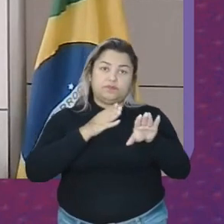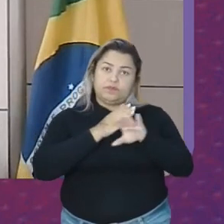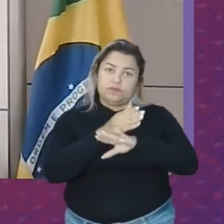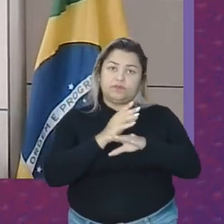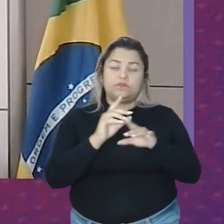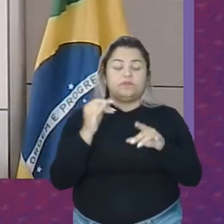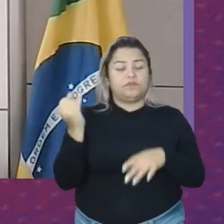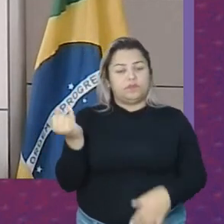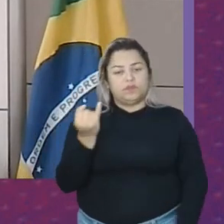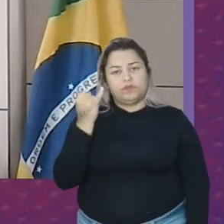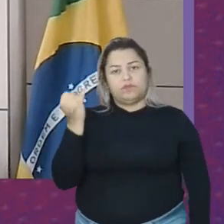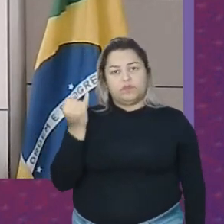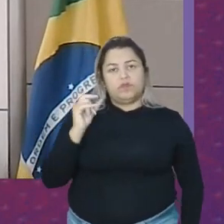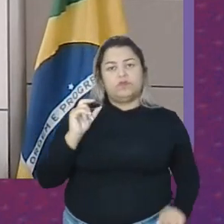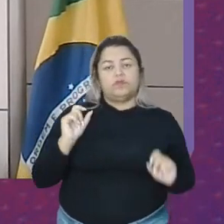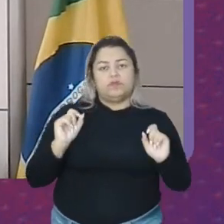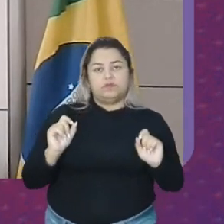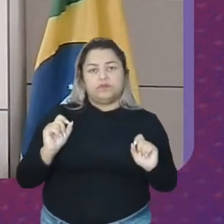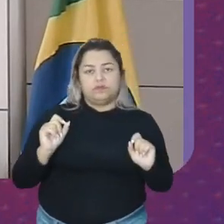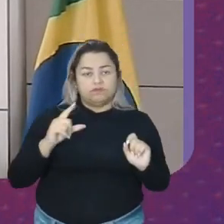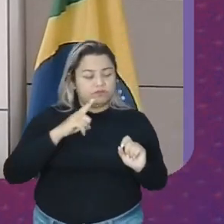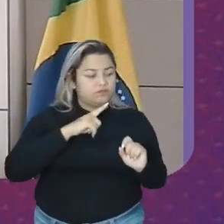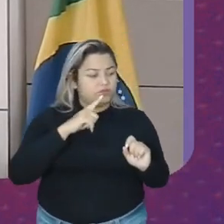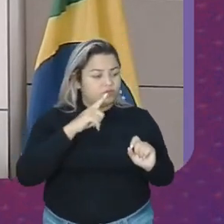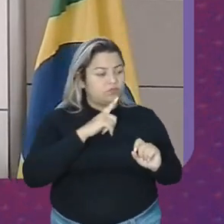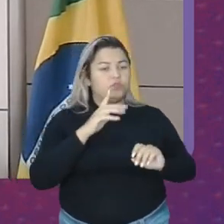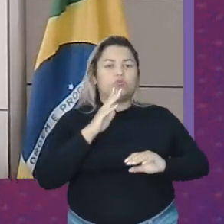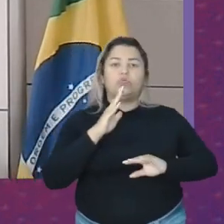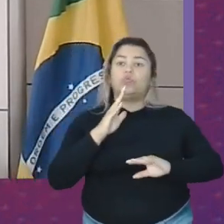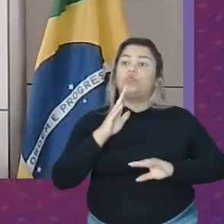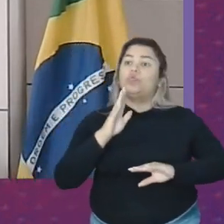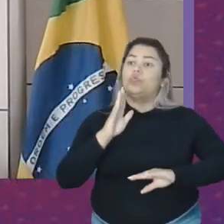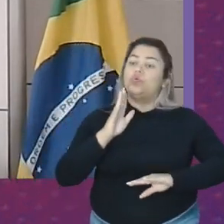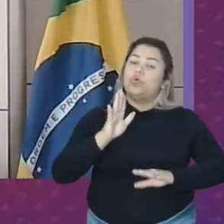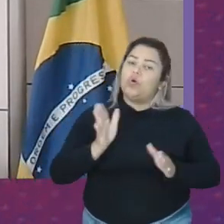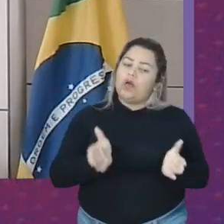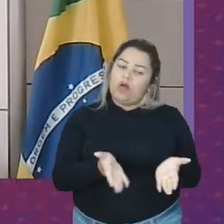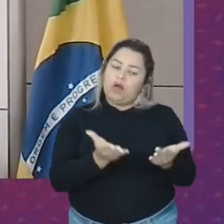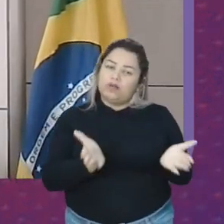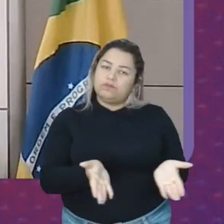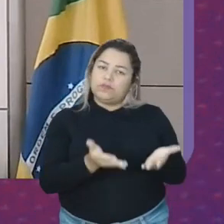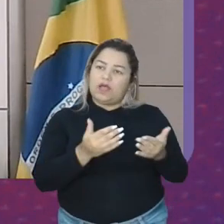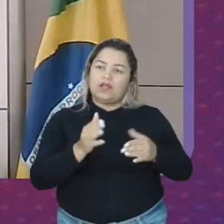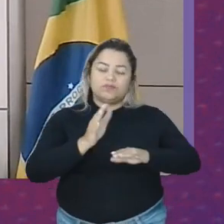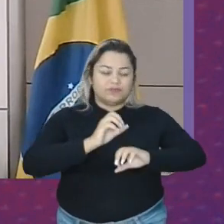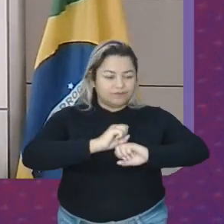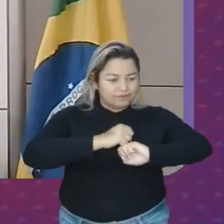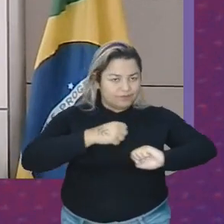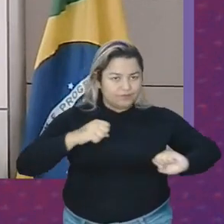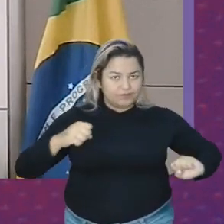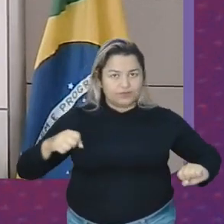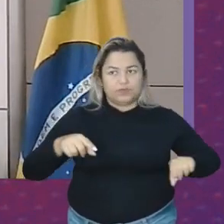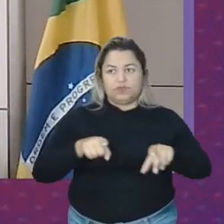participativo, importante, e tem tido uma dedicação muito grande de um conjunto de ministros e